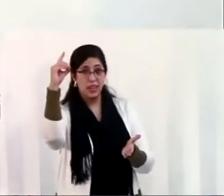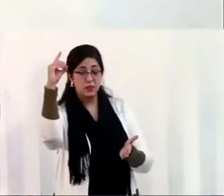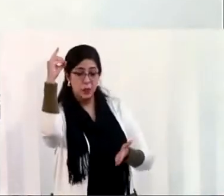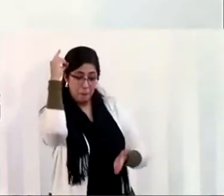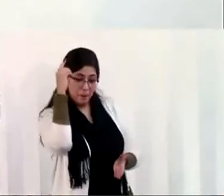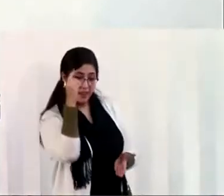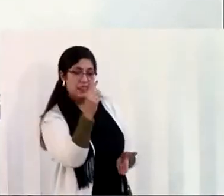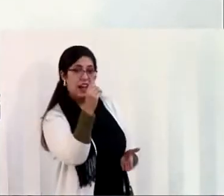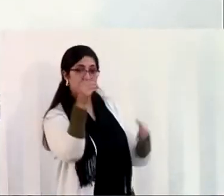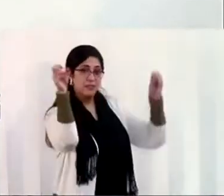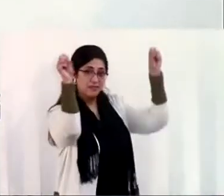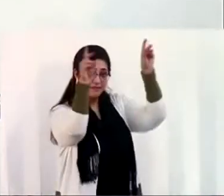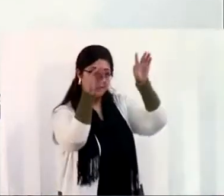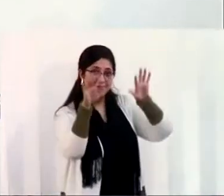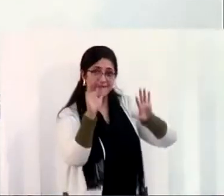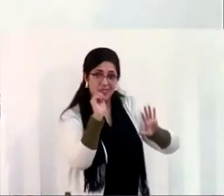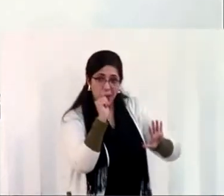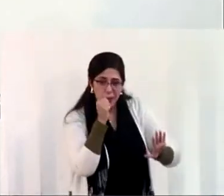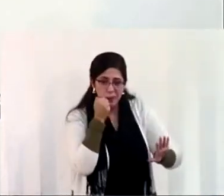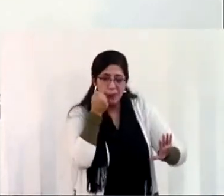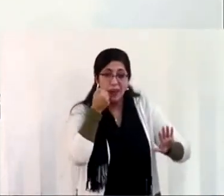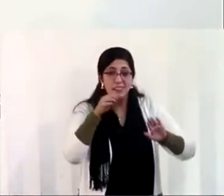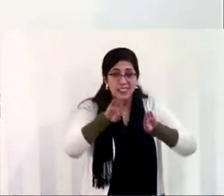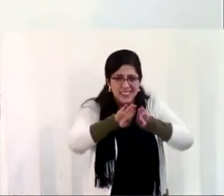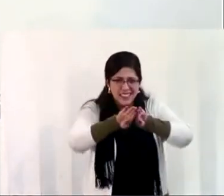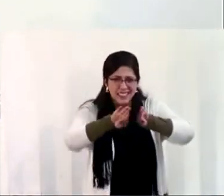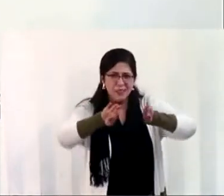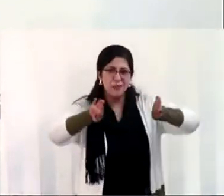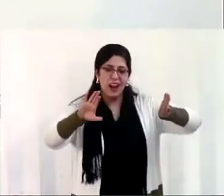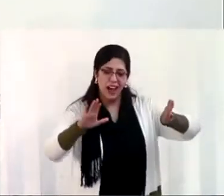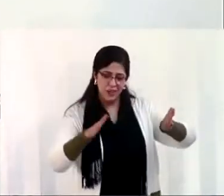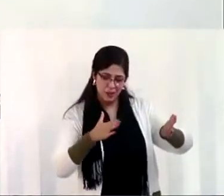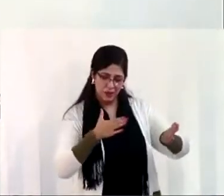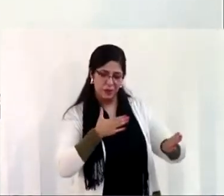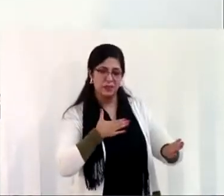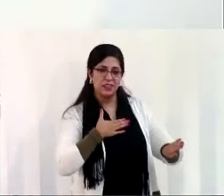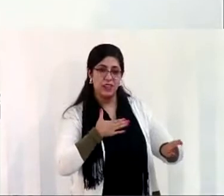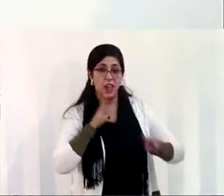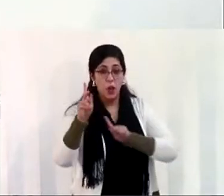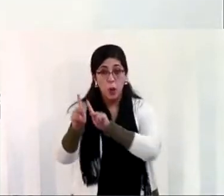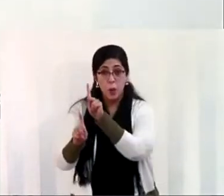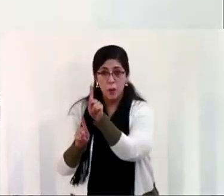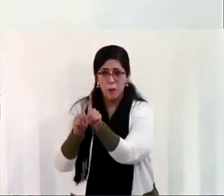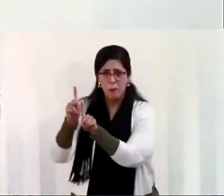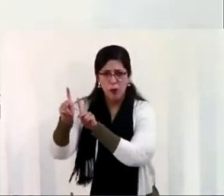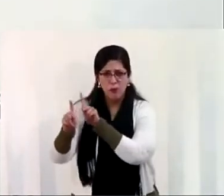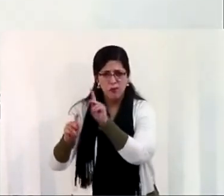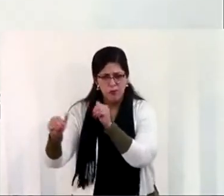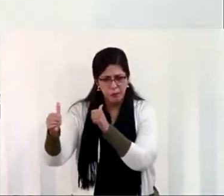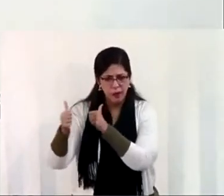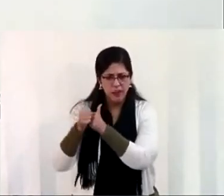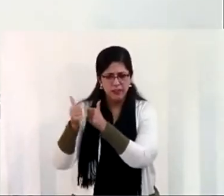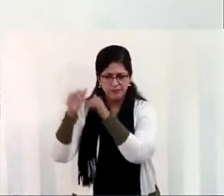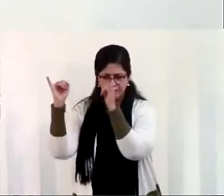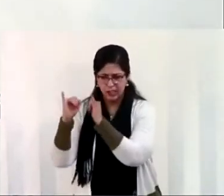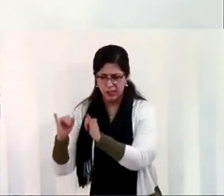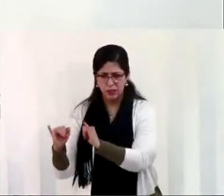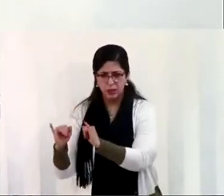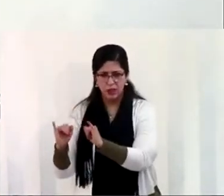vivia separado, Israel, para mim. Os povos adoravam os ídolos, você não, Israel, você